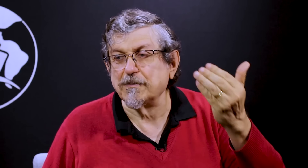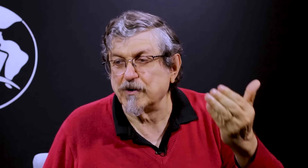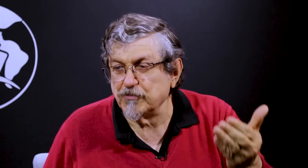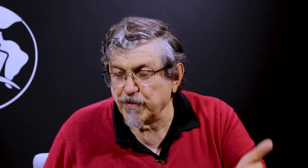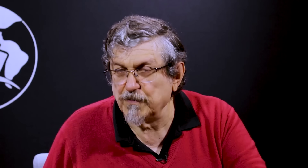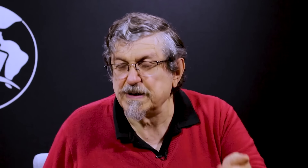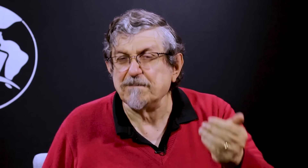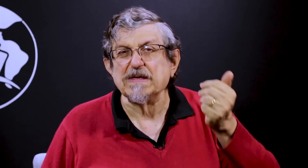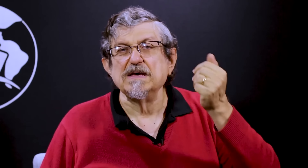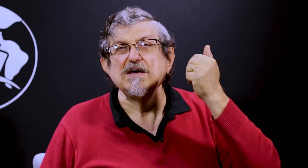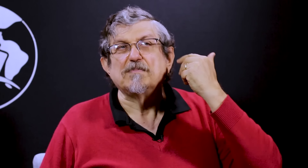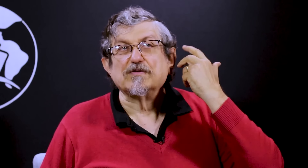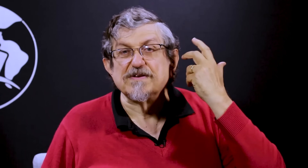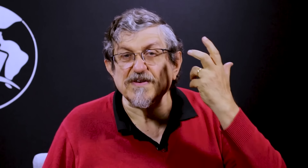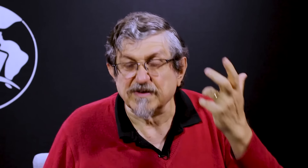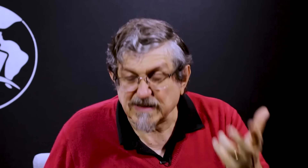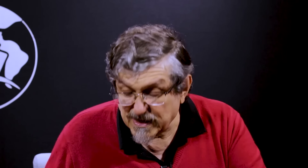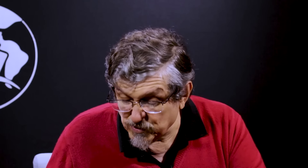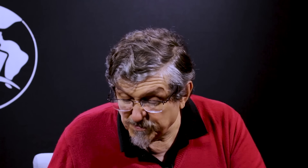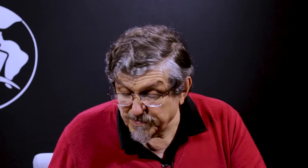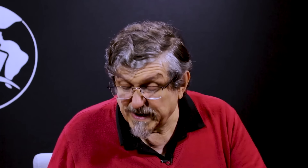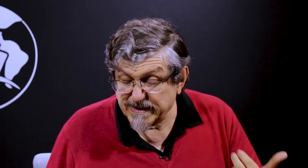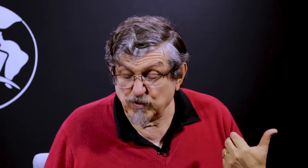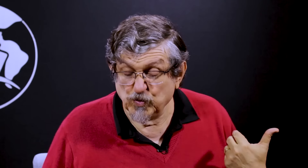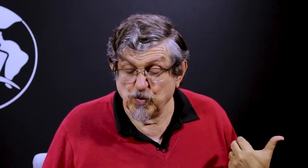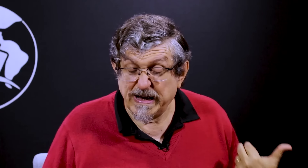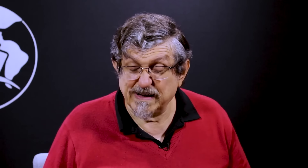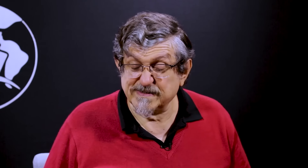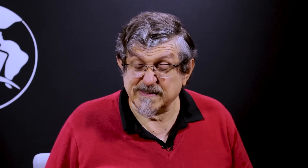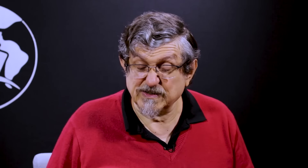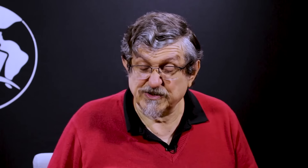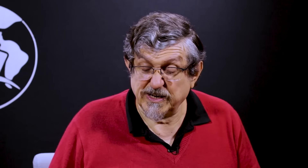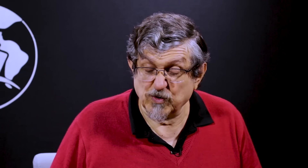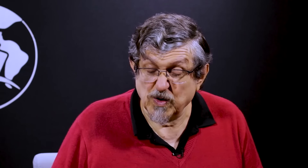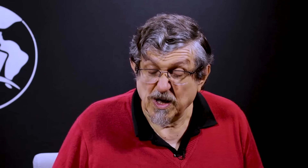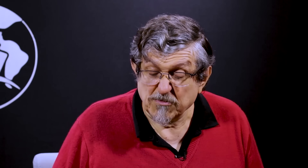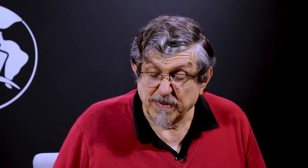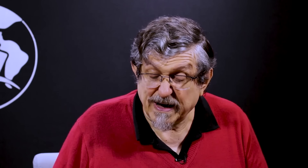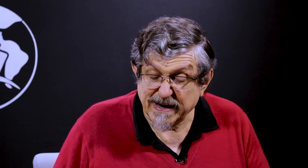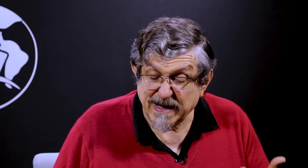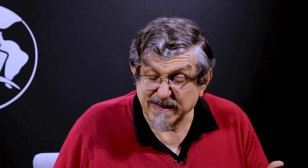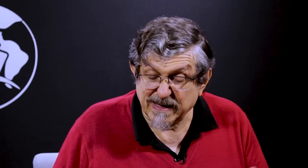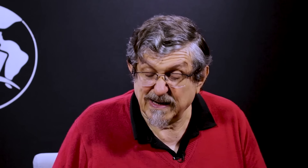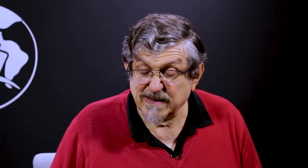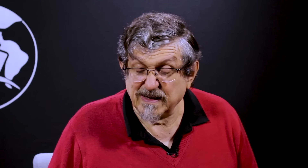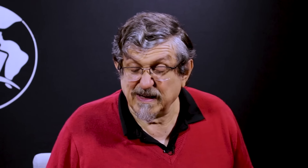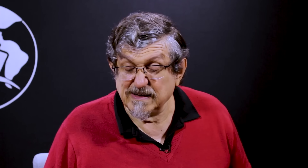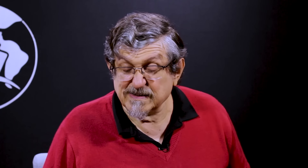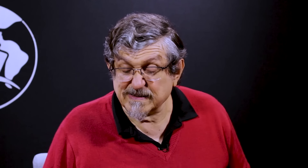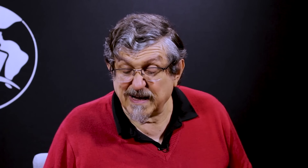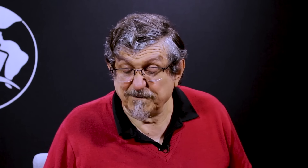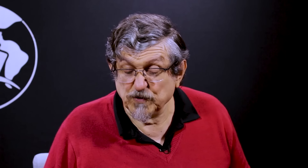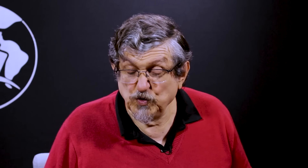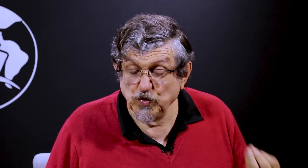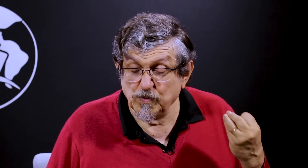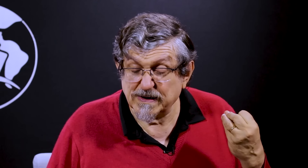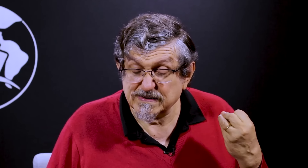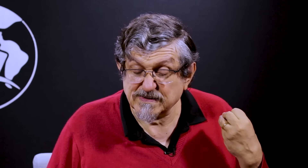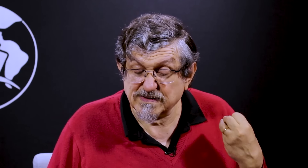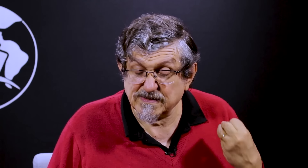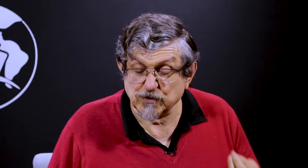volta para o pobre para o necessitado para o estrangeiro para aquele que está